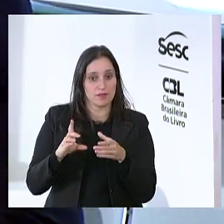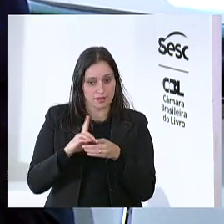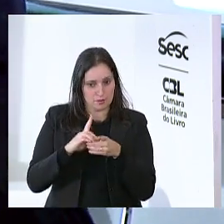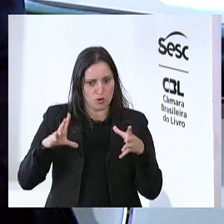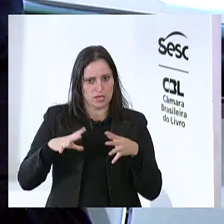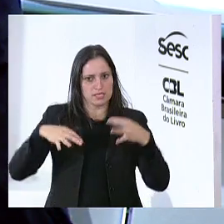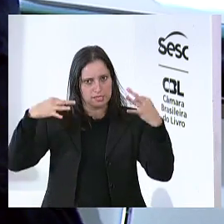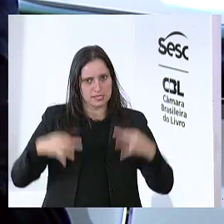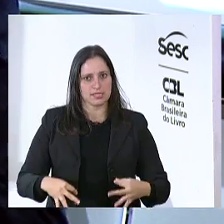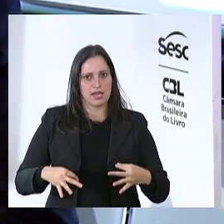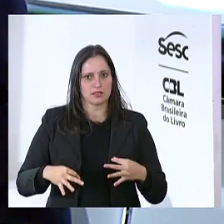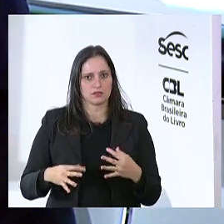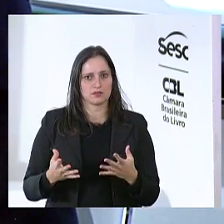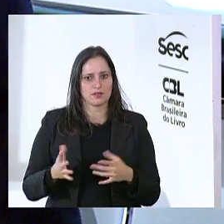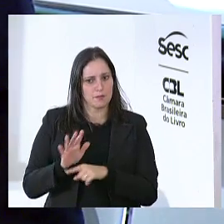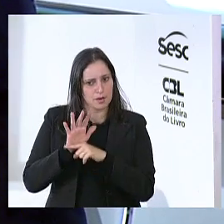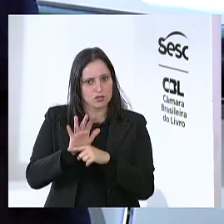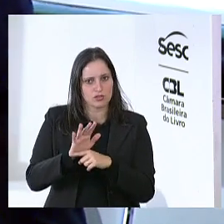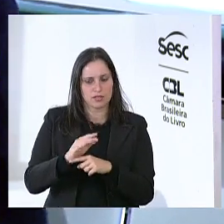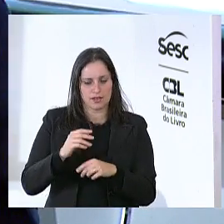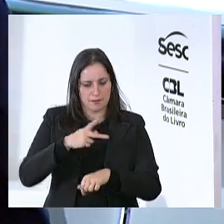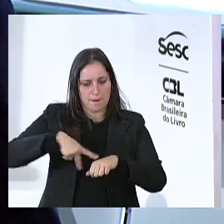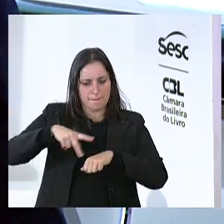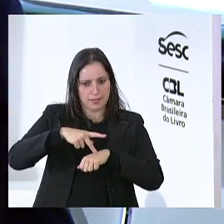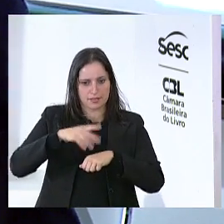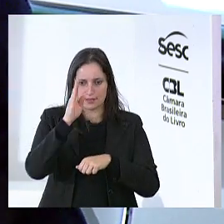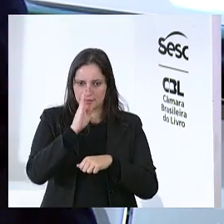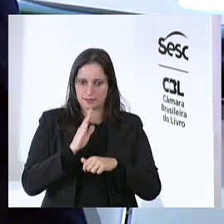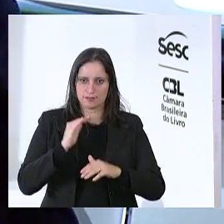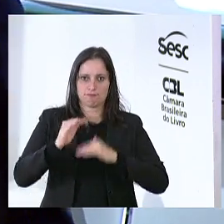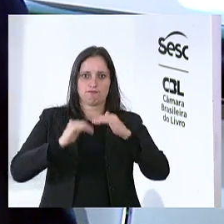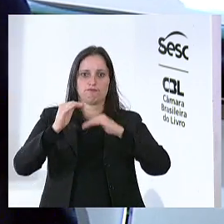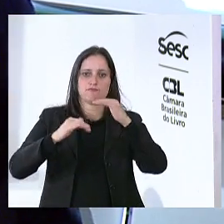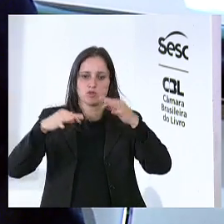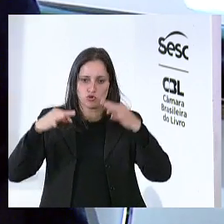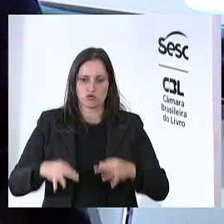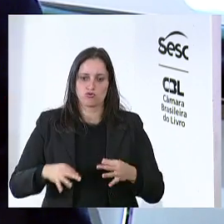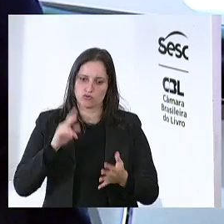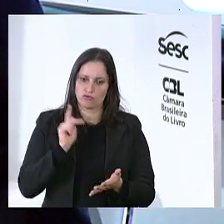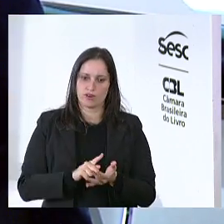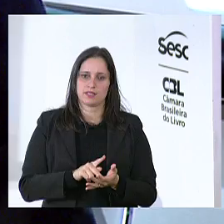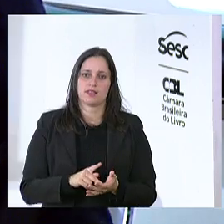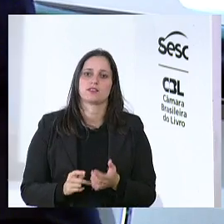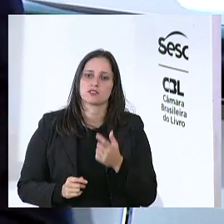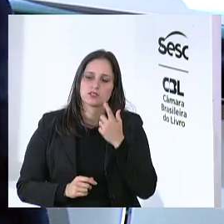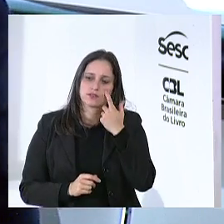de uma maneira, construir um país justo de verdade, a janela abriu. Se a gente vai usar ou não, é outra questão.